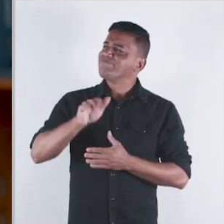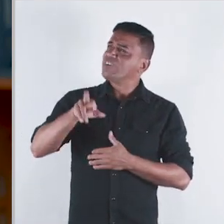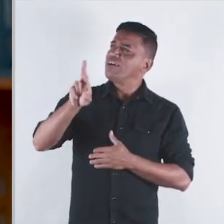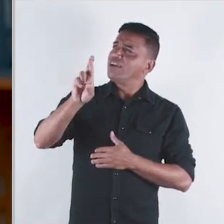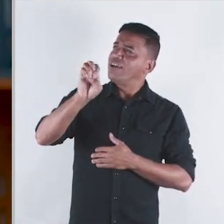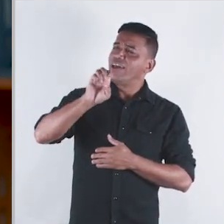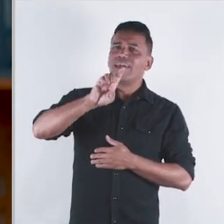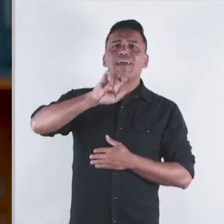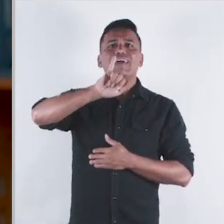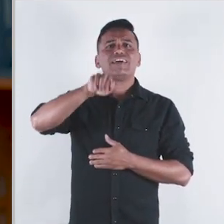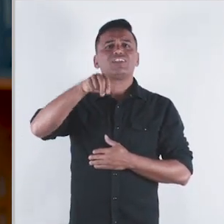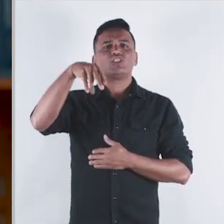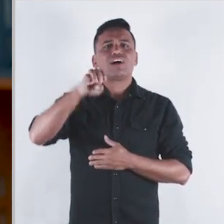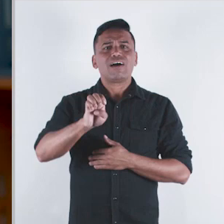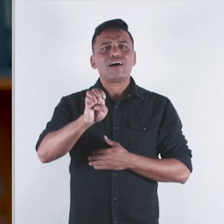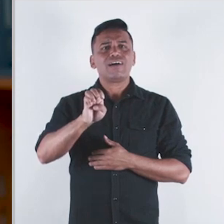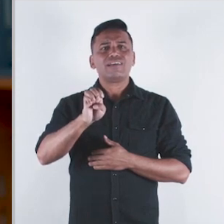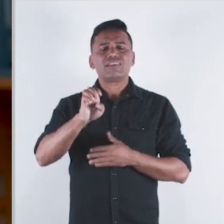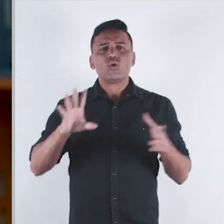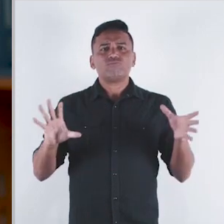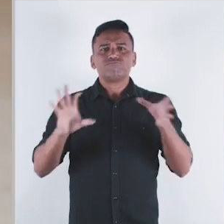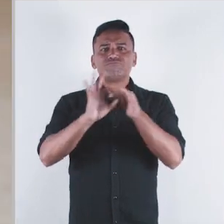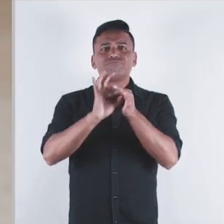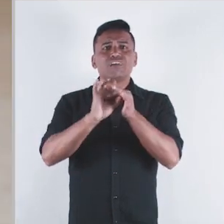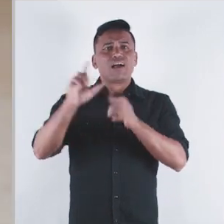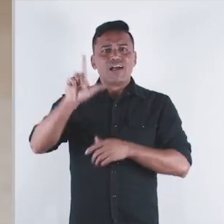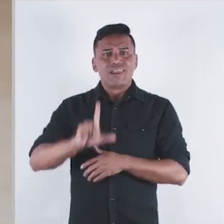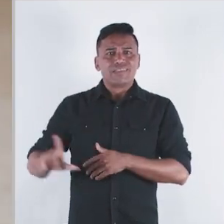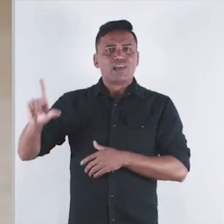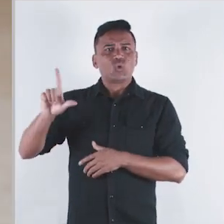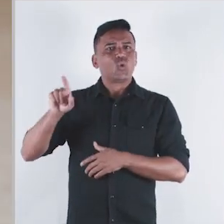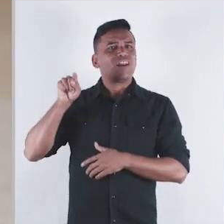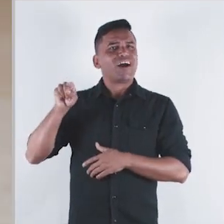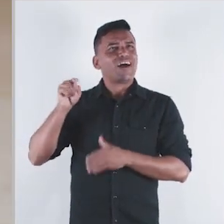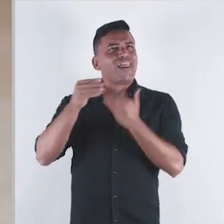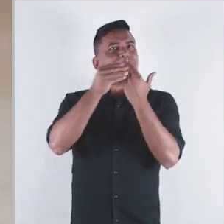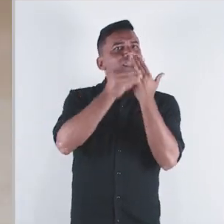associa a literatura ao suporte livro, né? Sim.